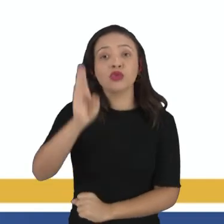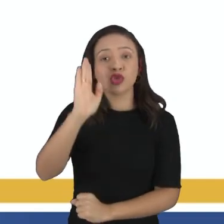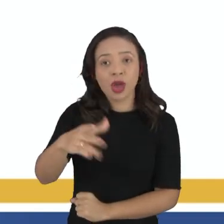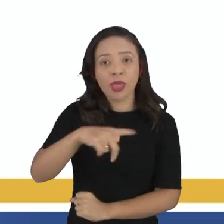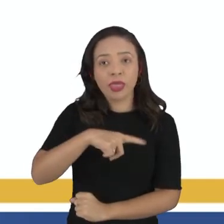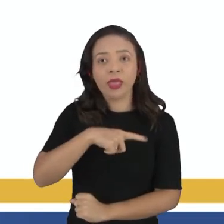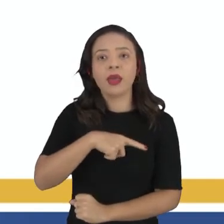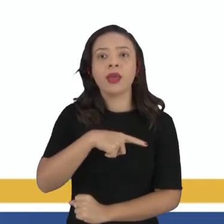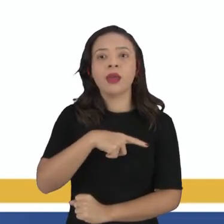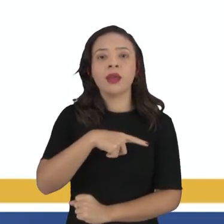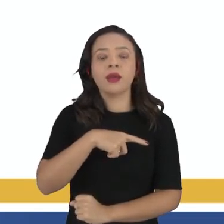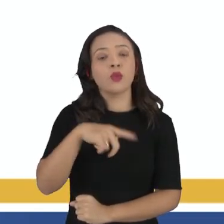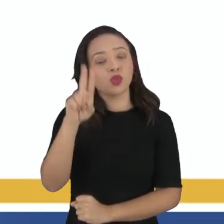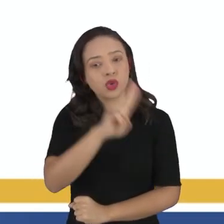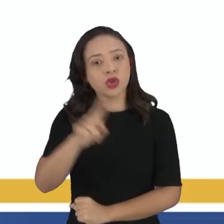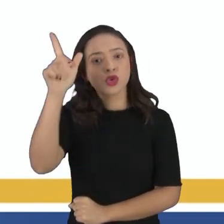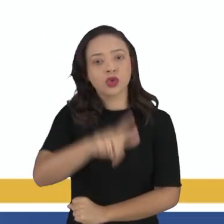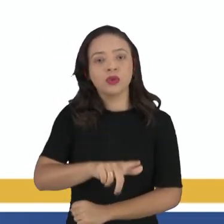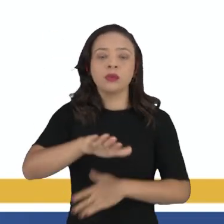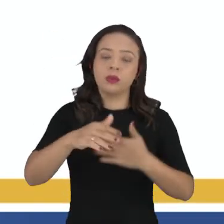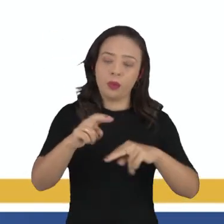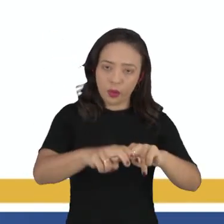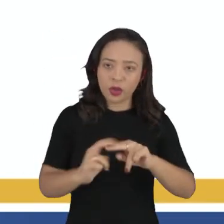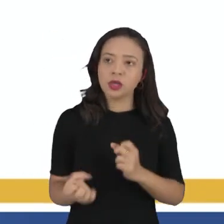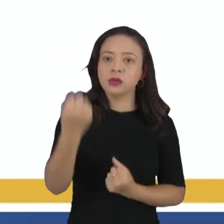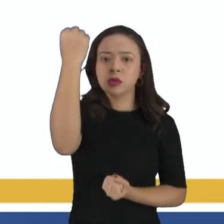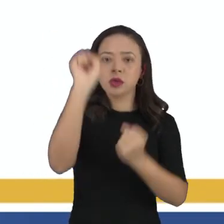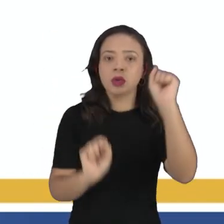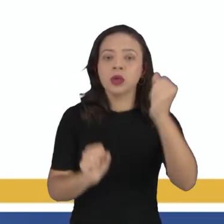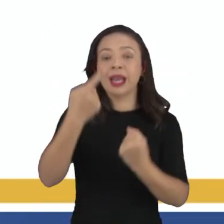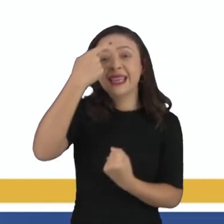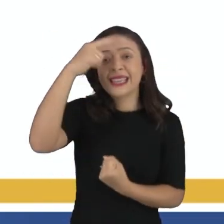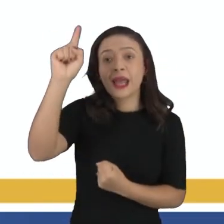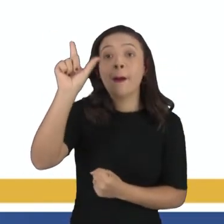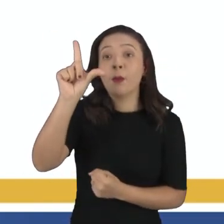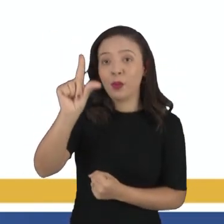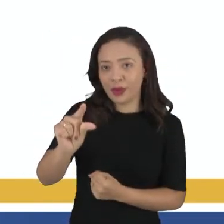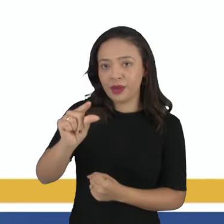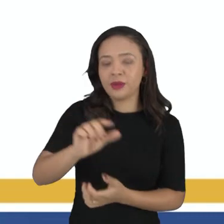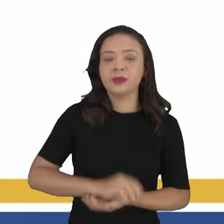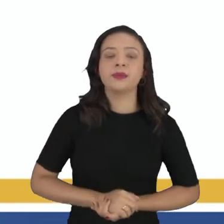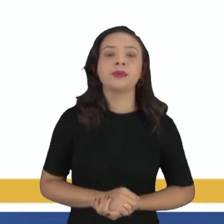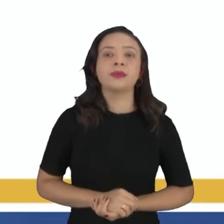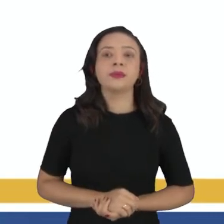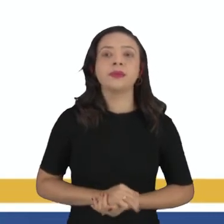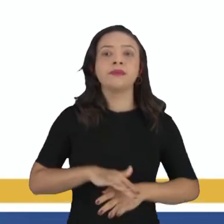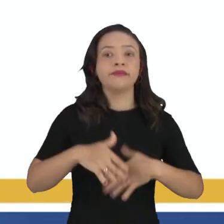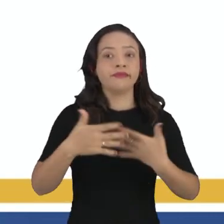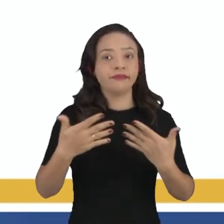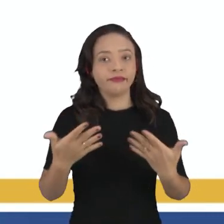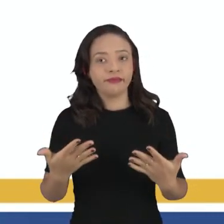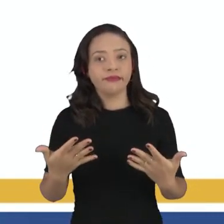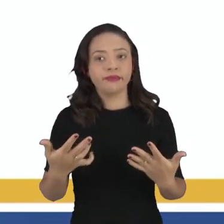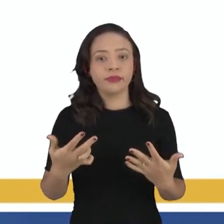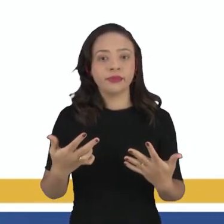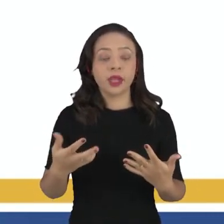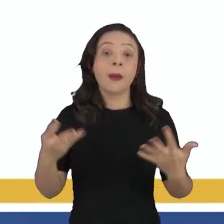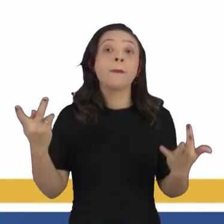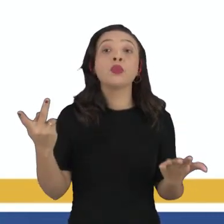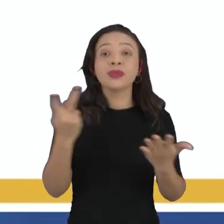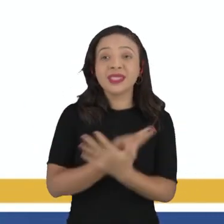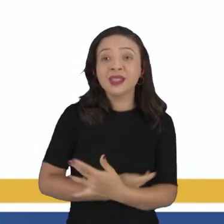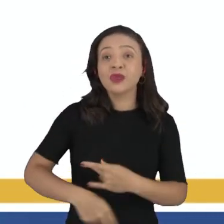existe, né, e aí a indústria produz menos, né, e isso ela lança menos gases do efeito estufa, tá? Então são ações ali que podem